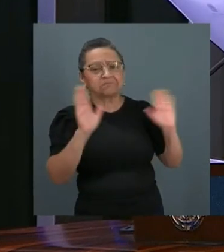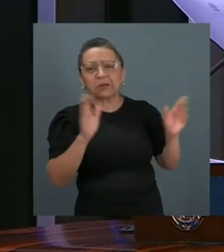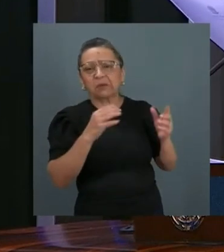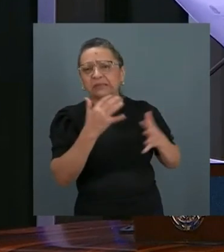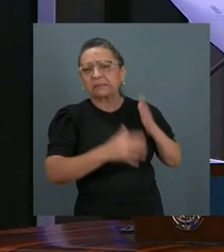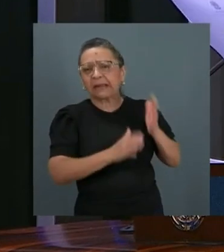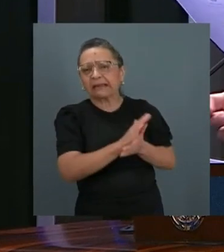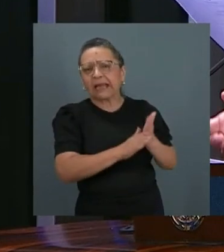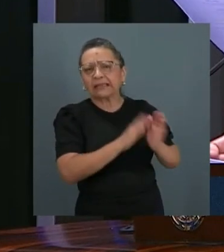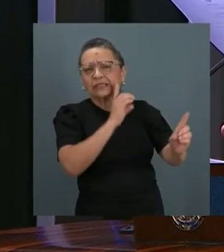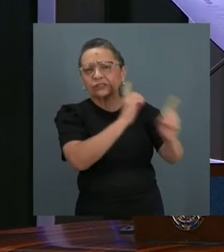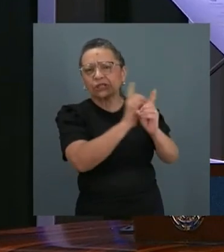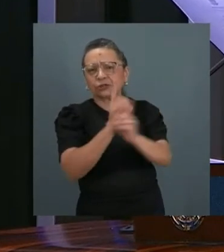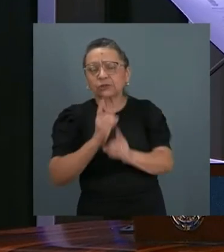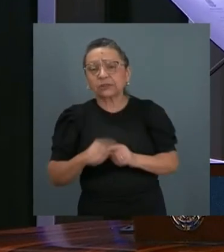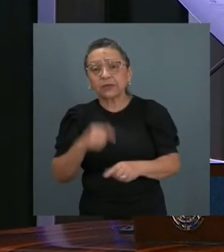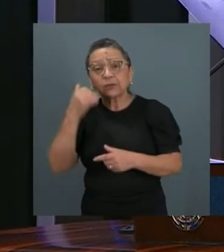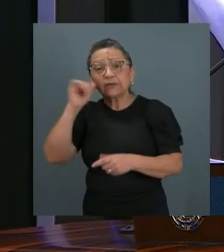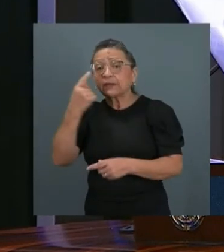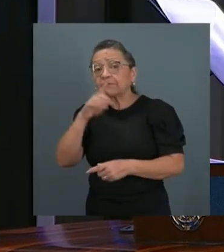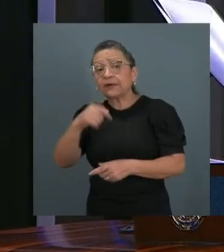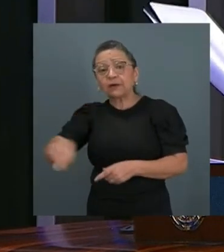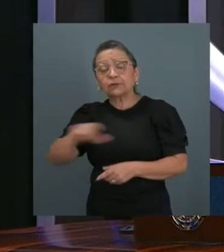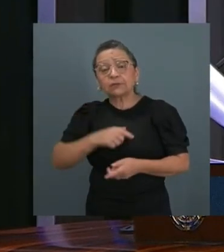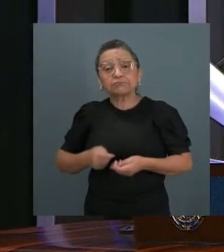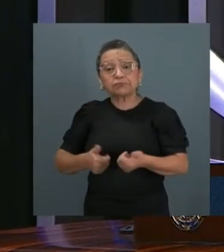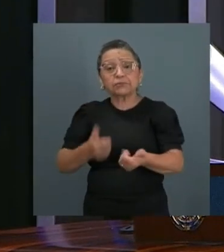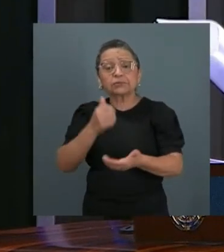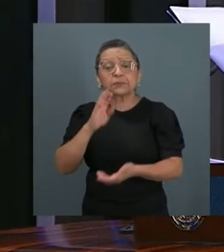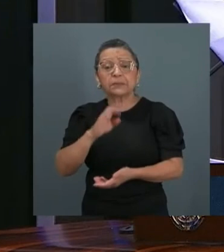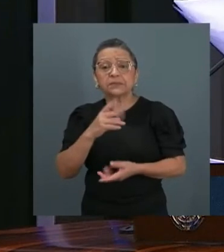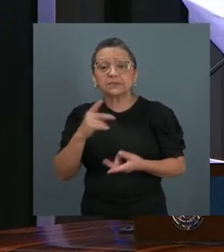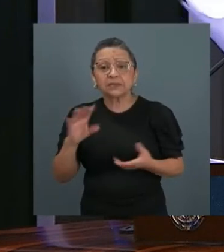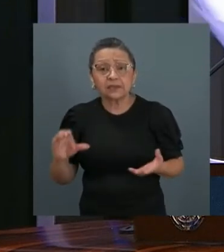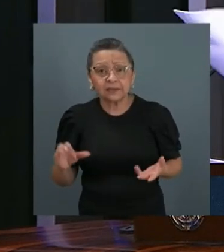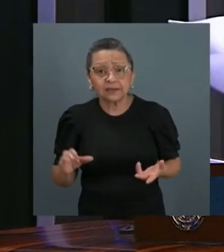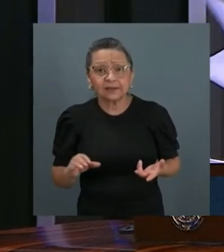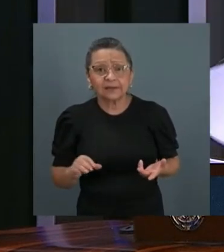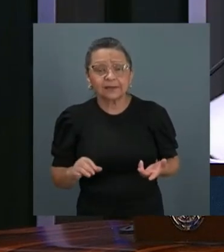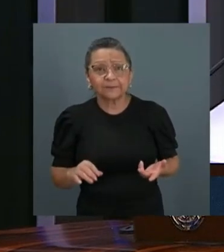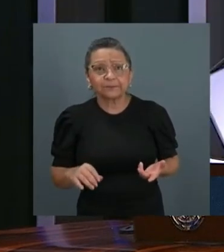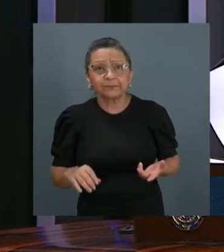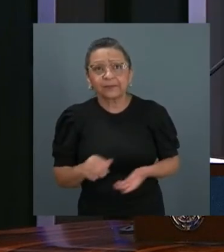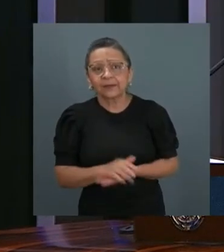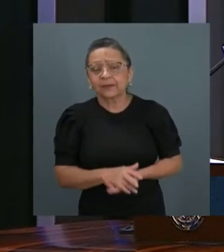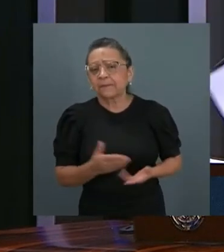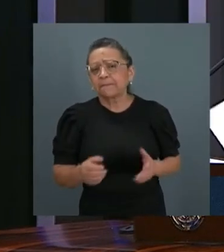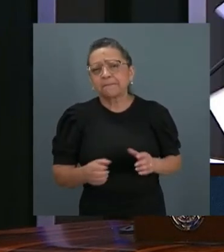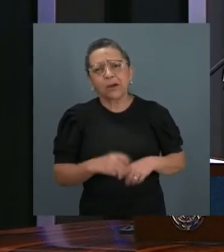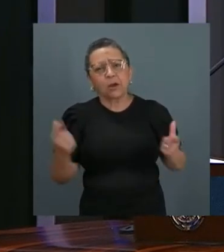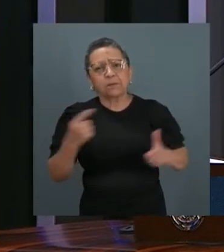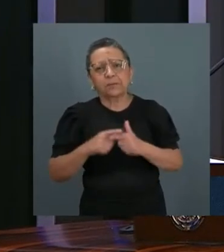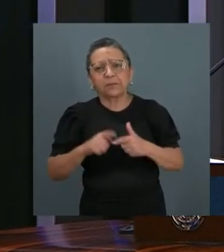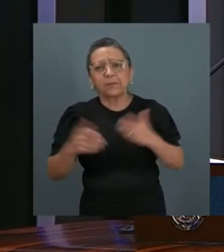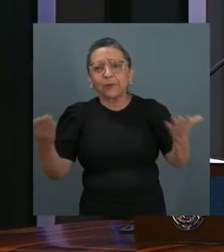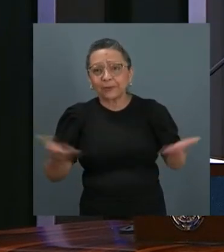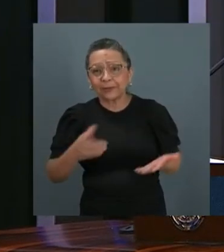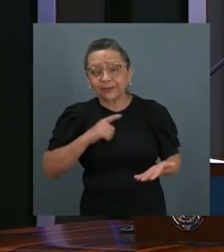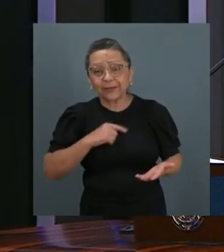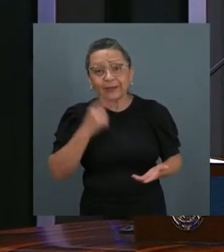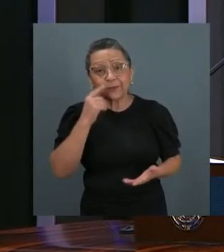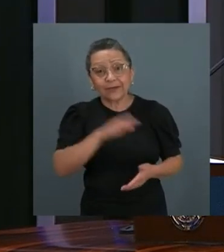diagnóstico da deficiência e não evita fraudes da concessão do BPC. Um dos maiores problemas que nós temos hoje com relação